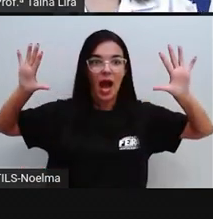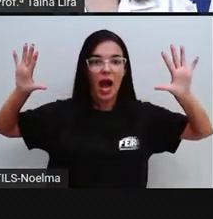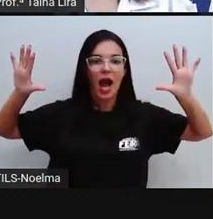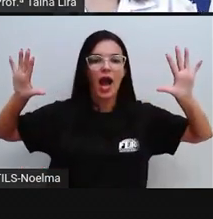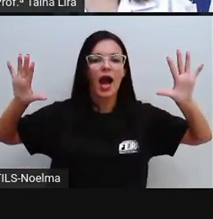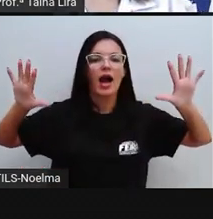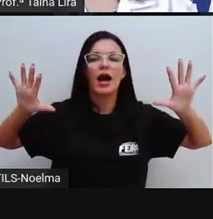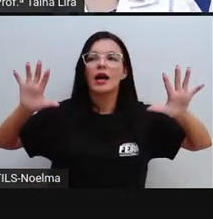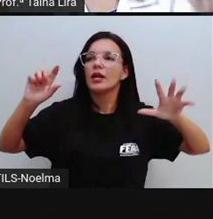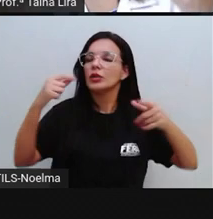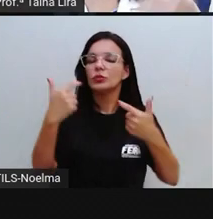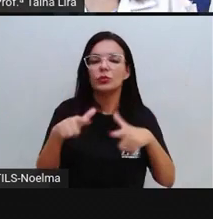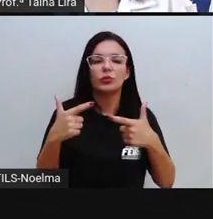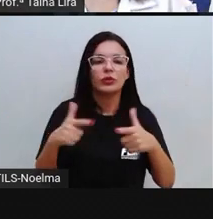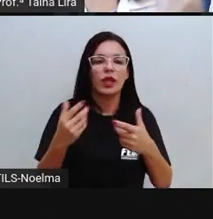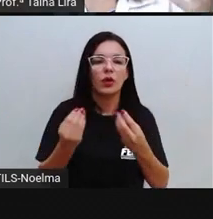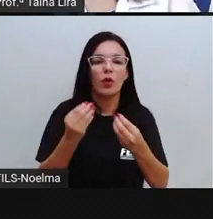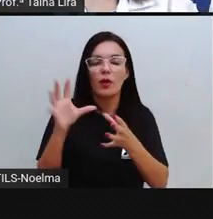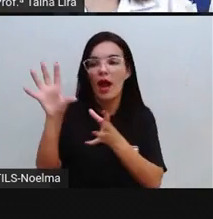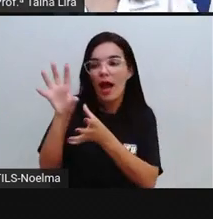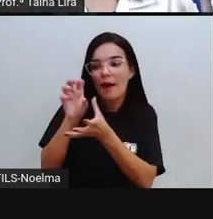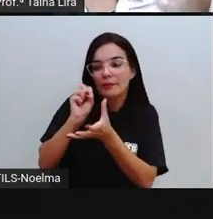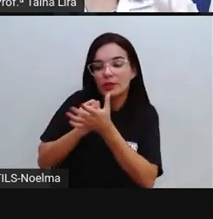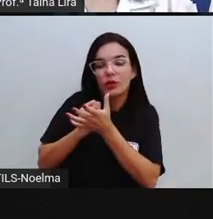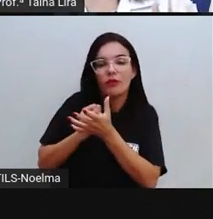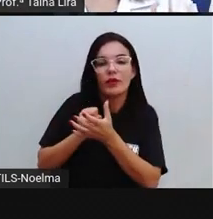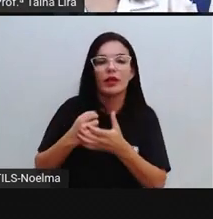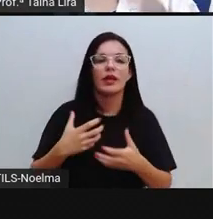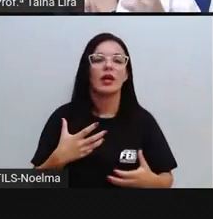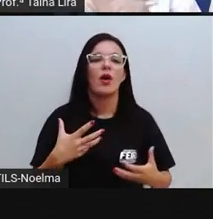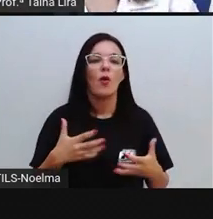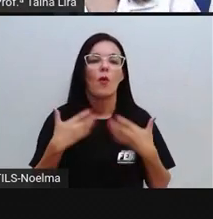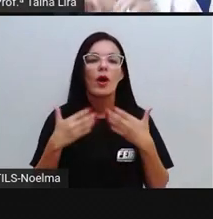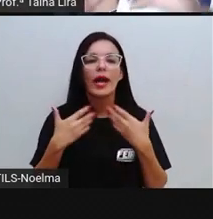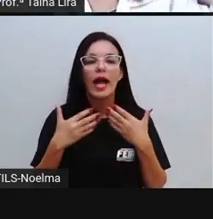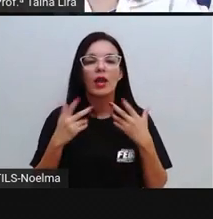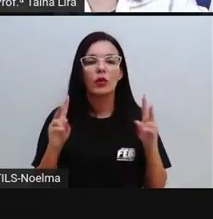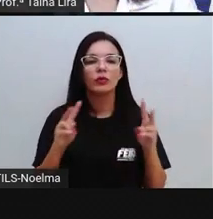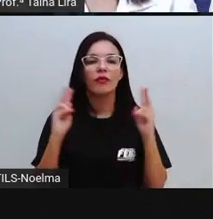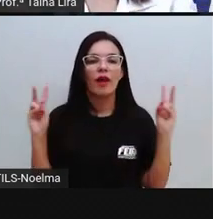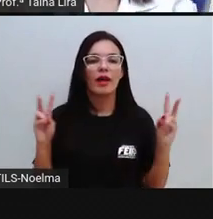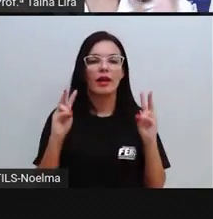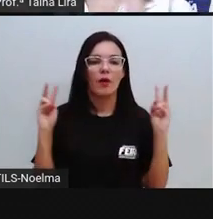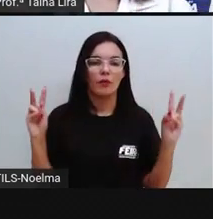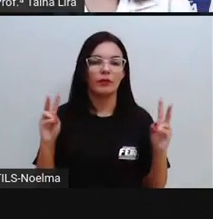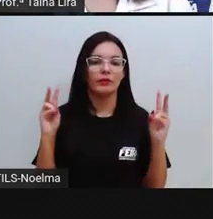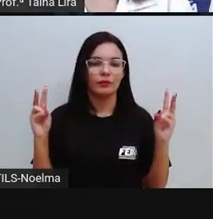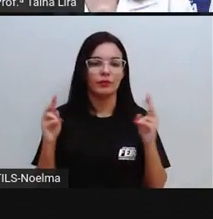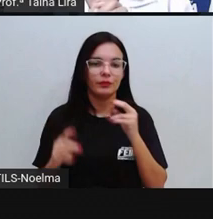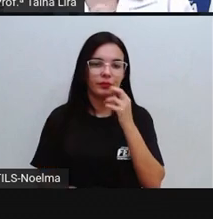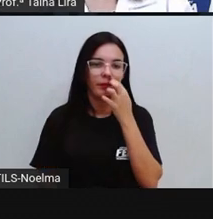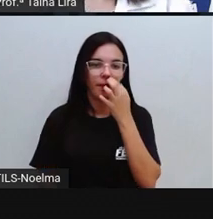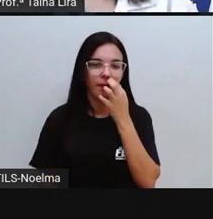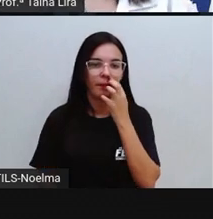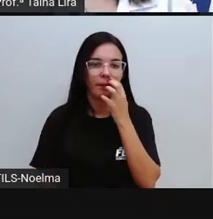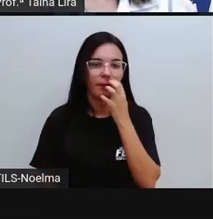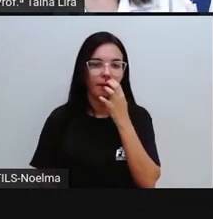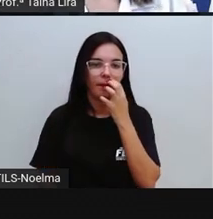já não vão, né, absorver esse calor do verão. Elas já vão refletir esse calor para o ambiente, tá